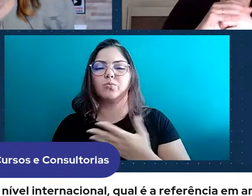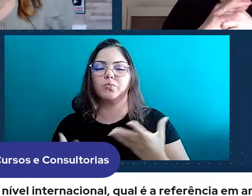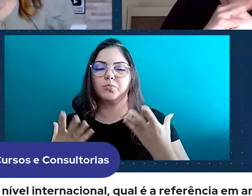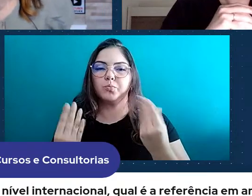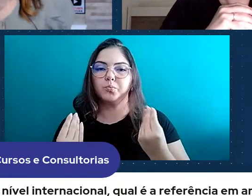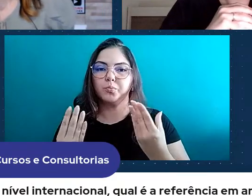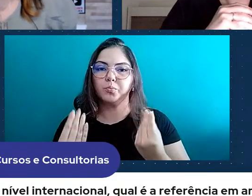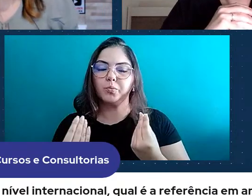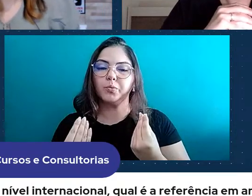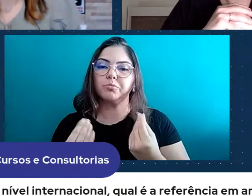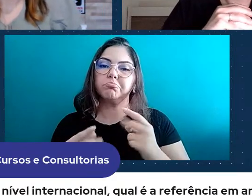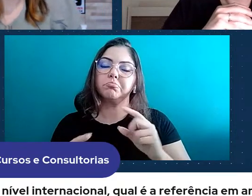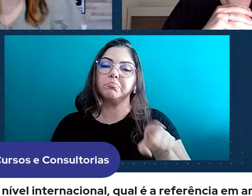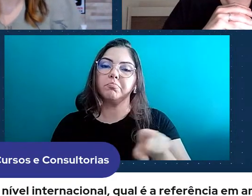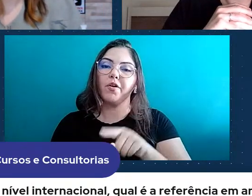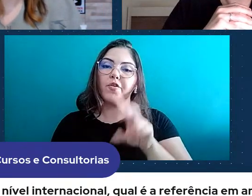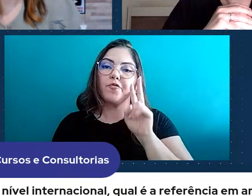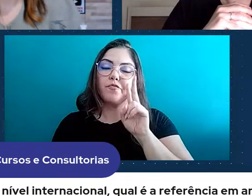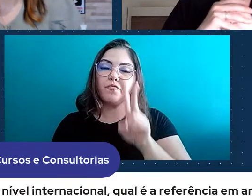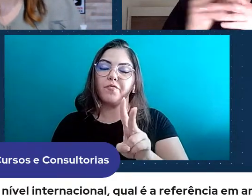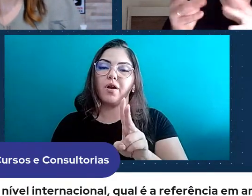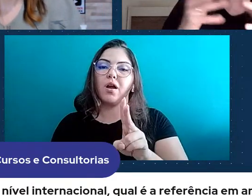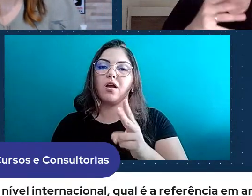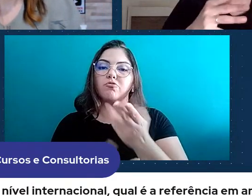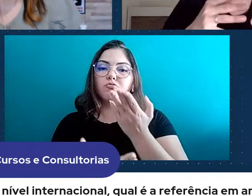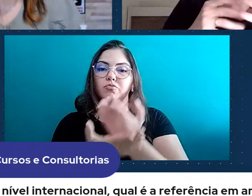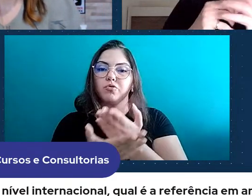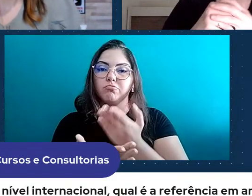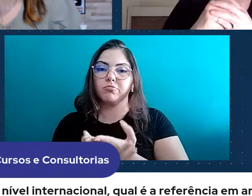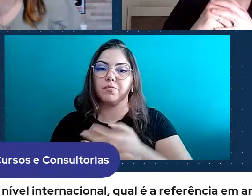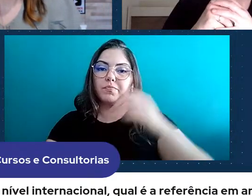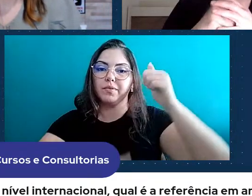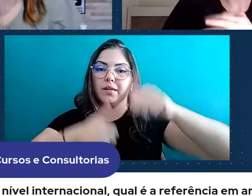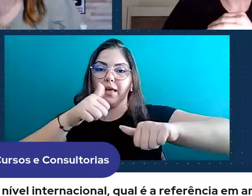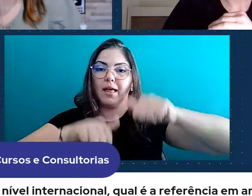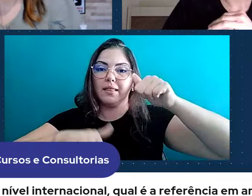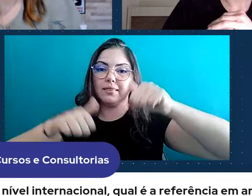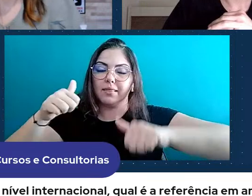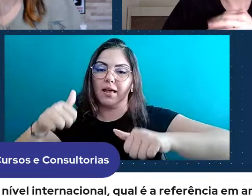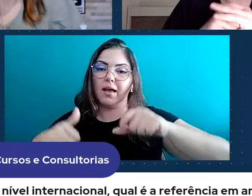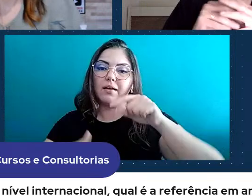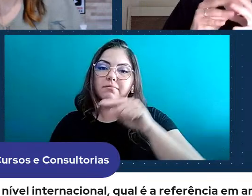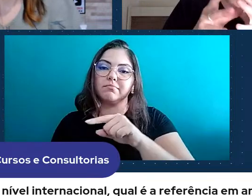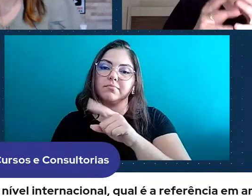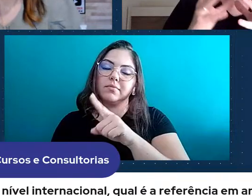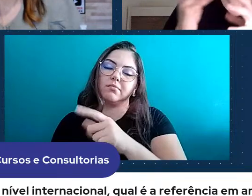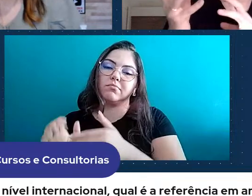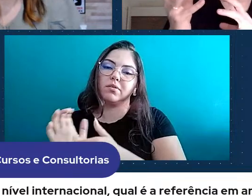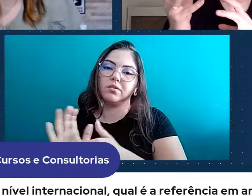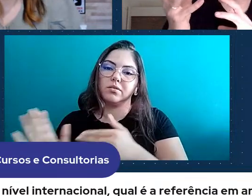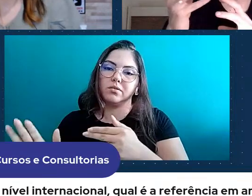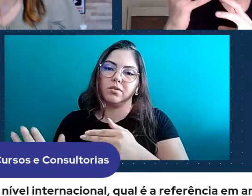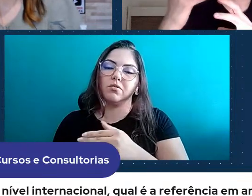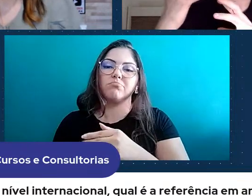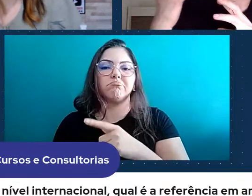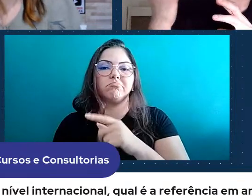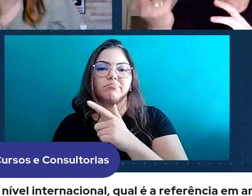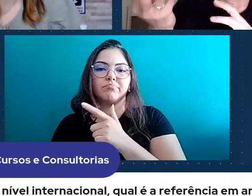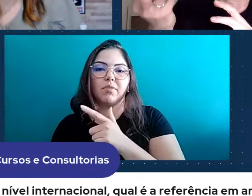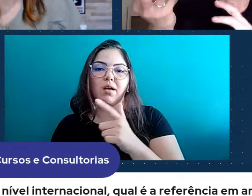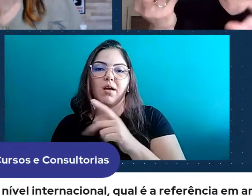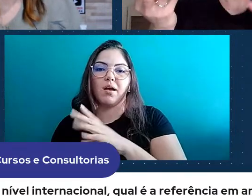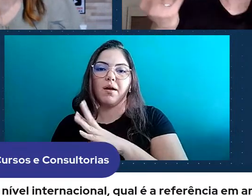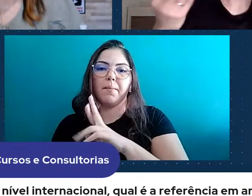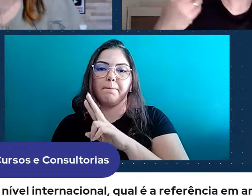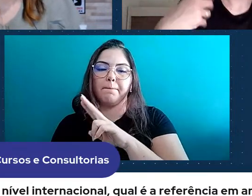em estudos essa análise temática da Brown e Clark. Há uma discussão qual seria a diferença